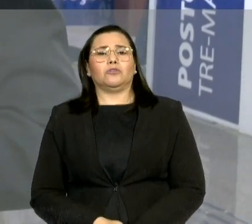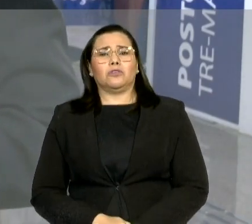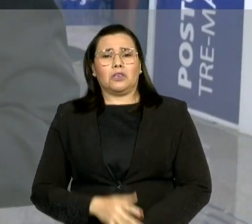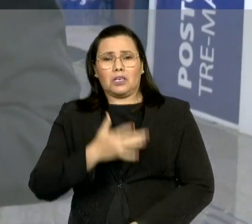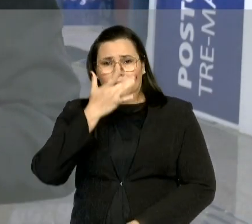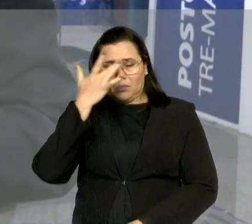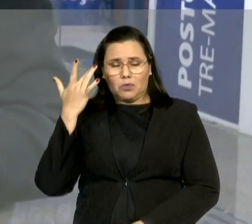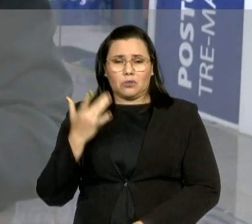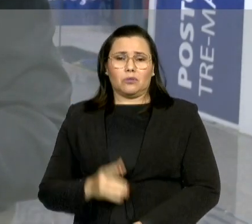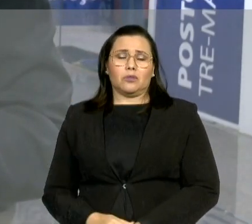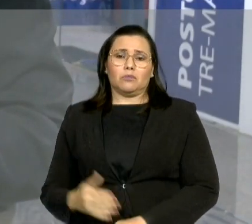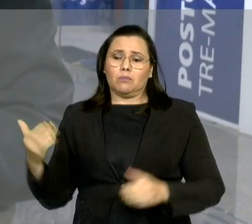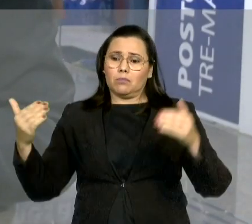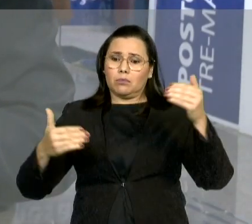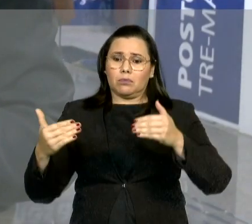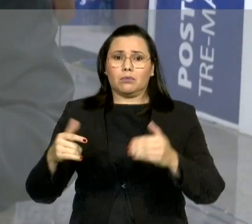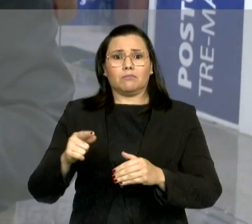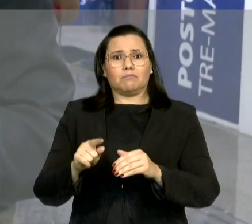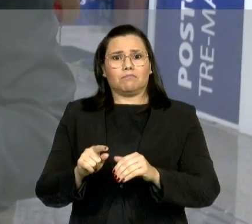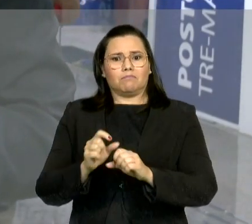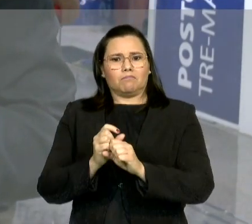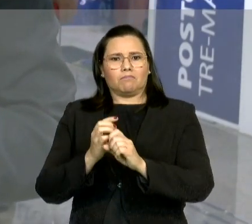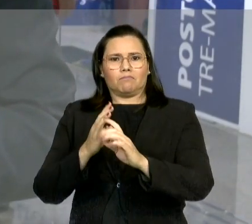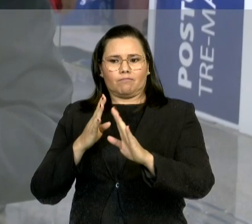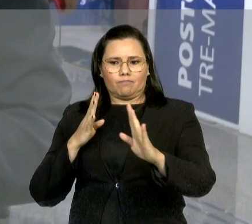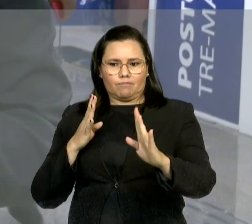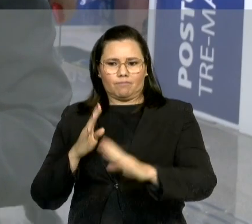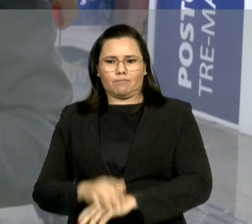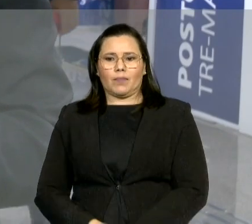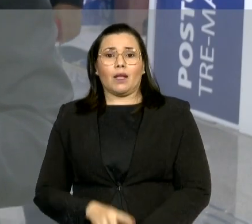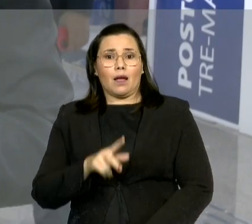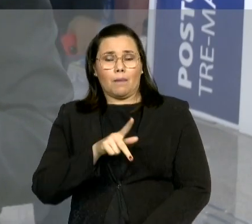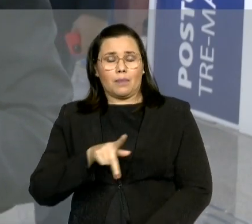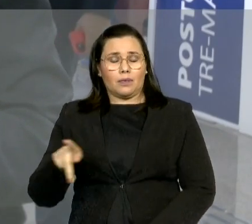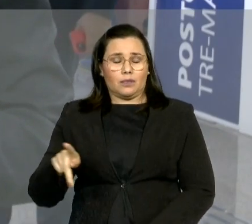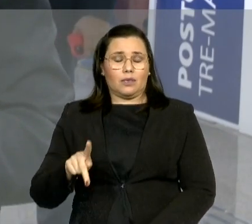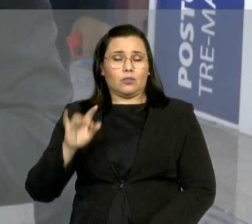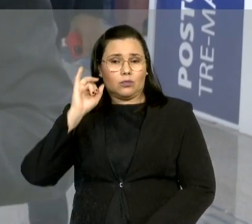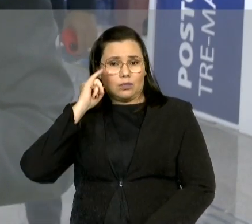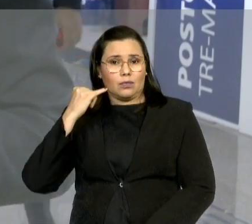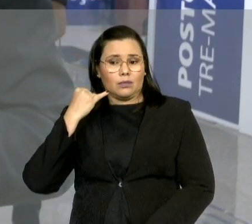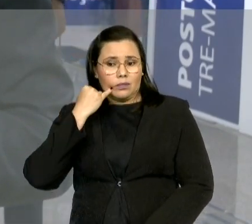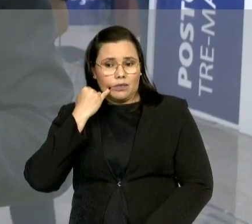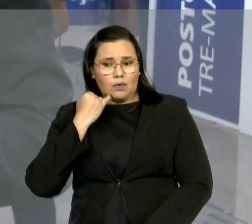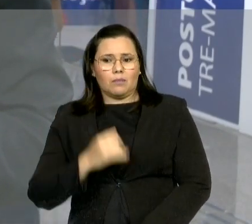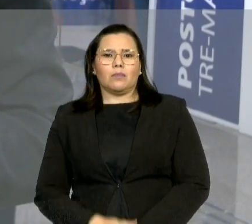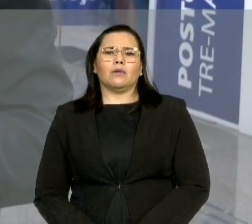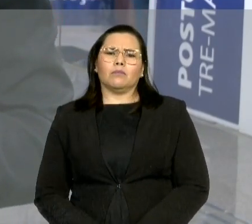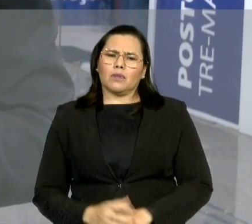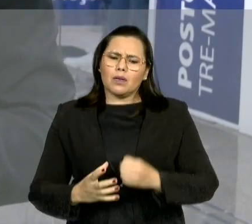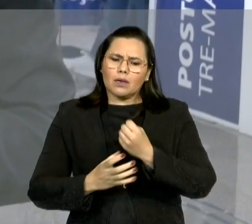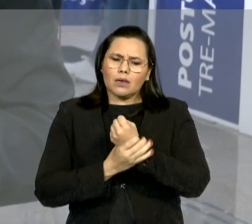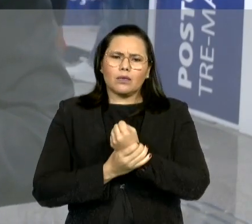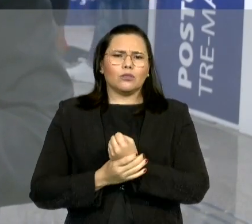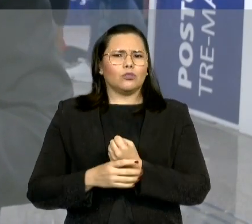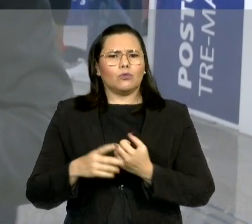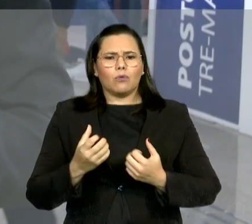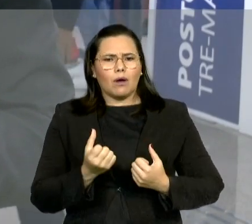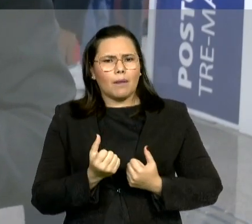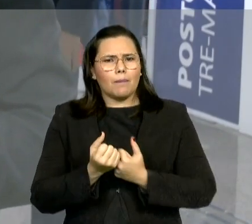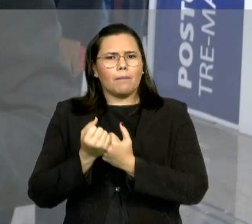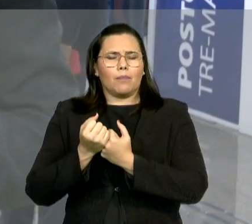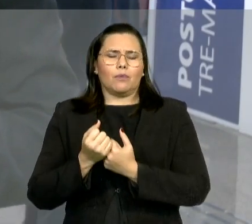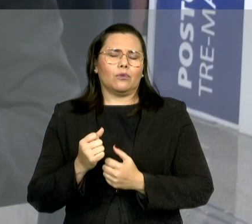continua assim, lotado. A presidente da Alema, deputada Iracema Vale, garantiu todo o suporte necessário para